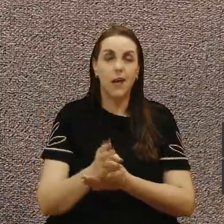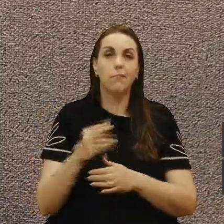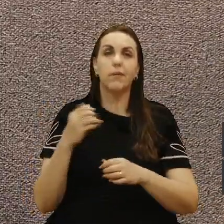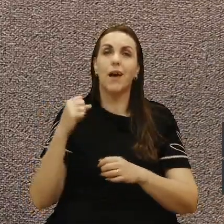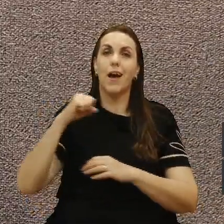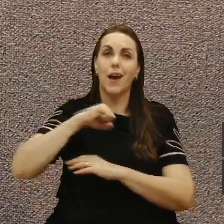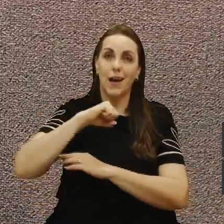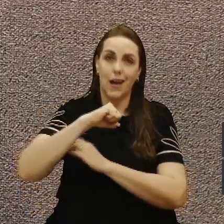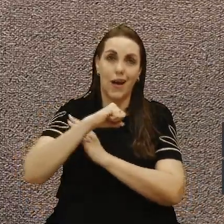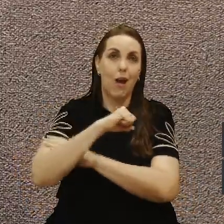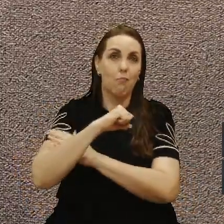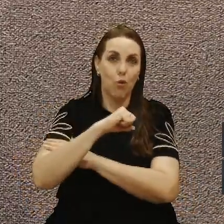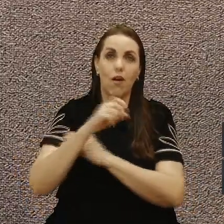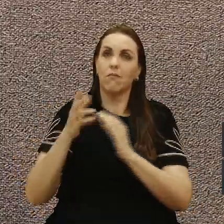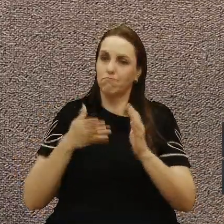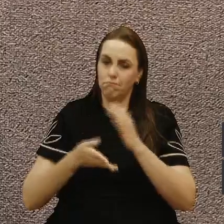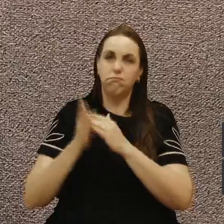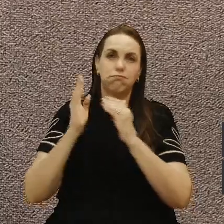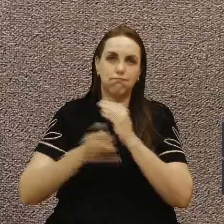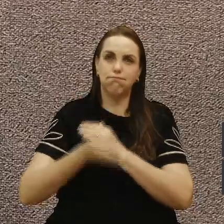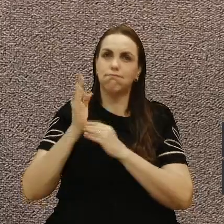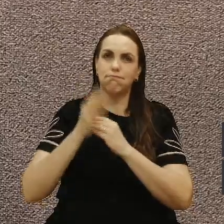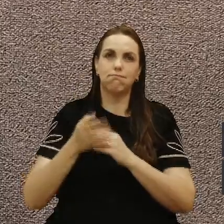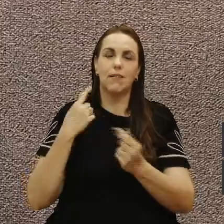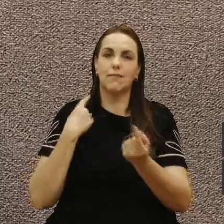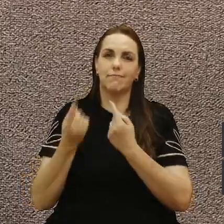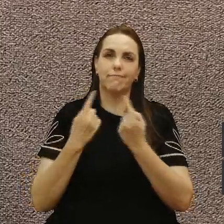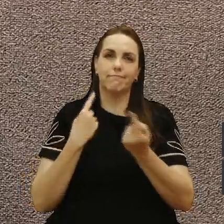eu encontrava nas estradas.